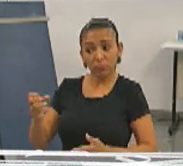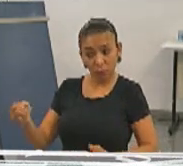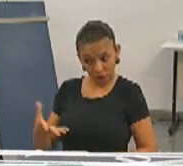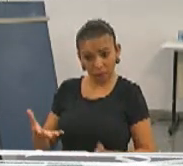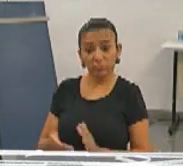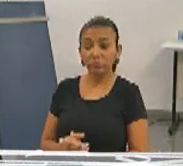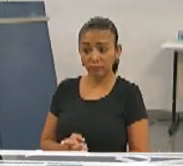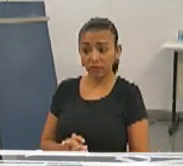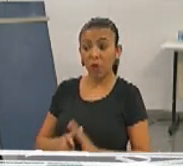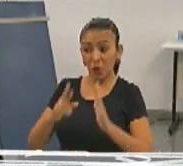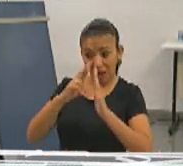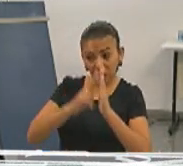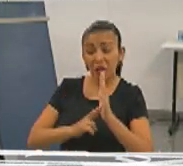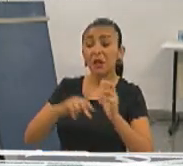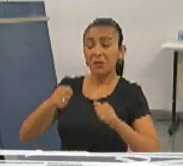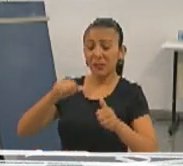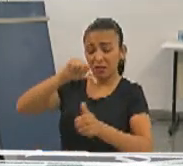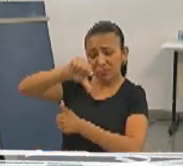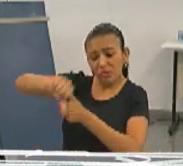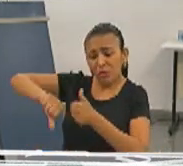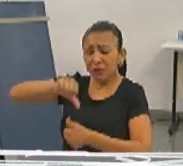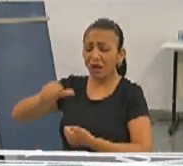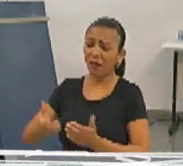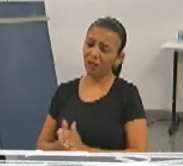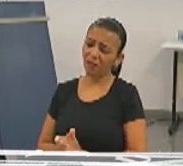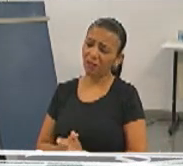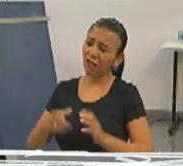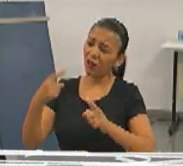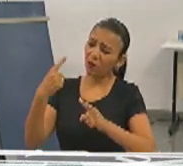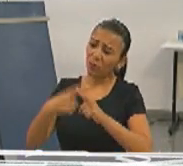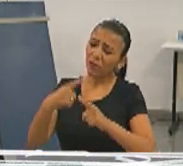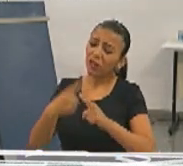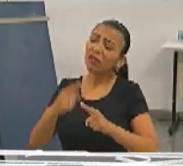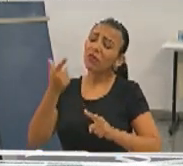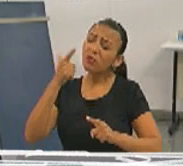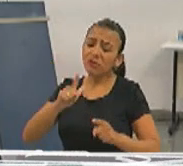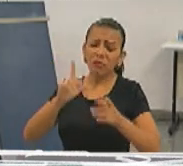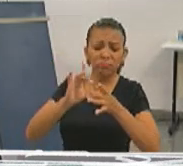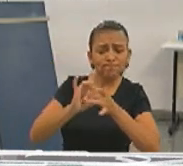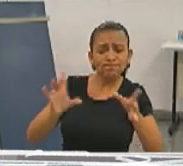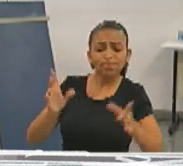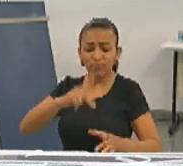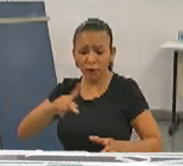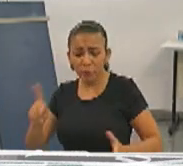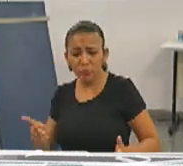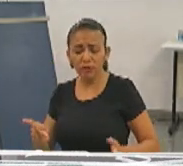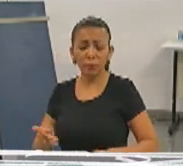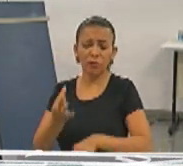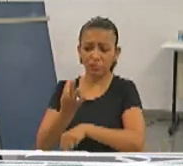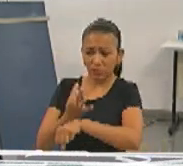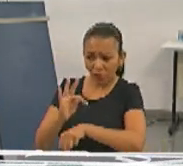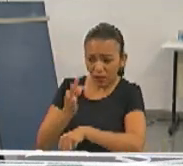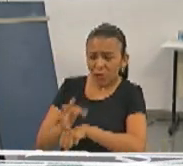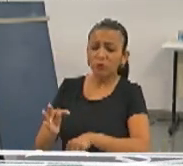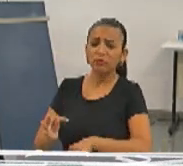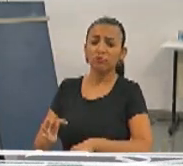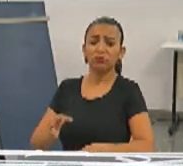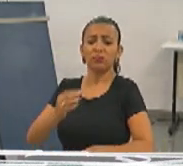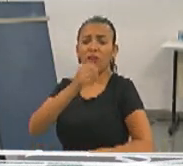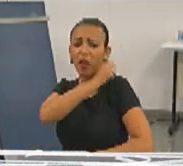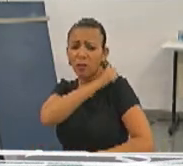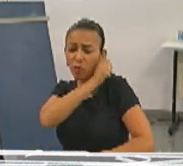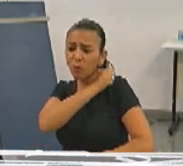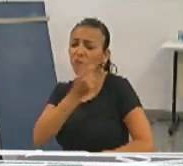Esses regulamentos eles precisam ser revistos de modo que nos permita os professores, os técnicos, os estudantes saírem